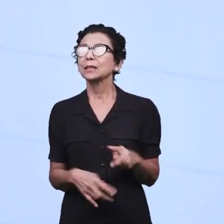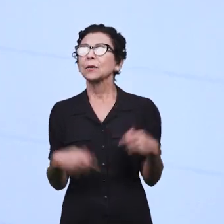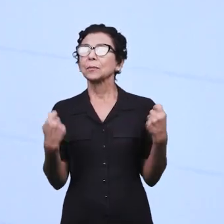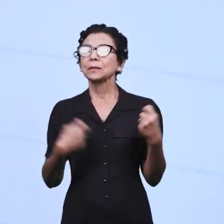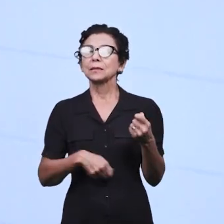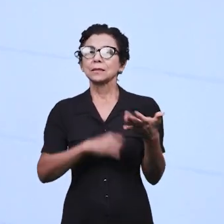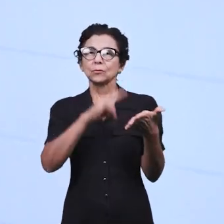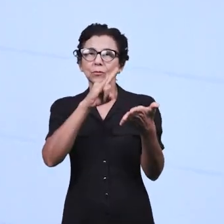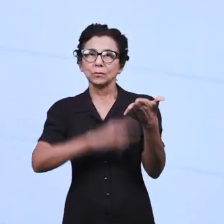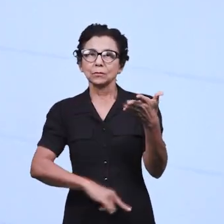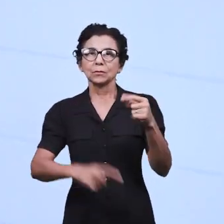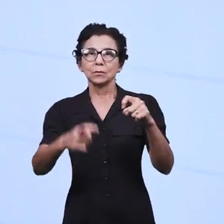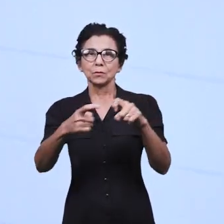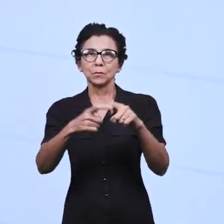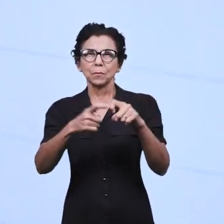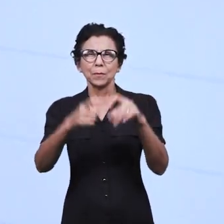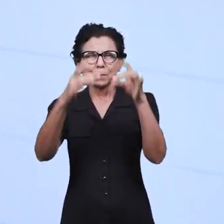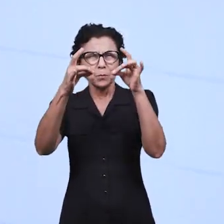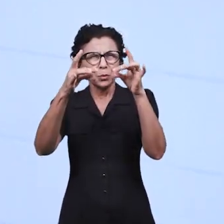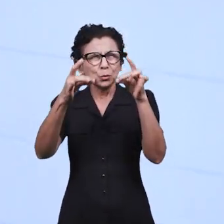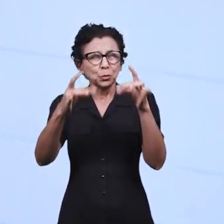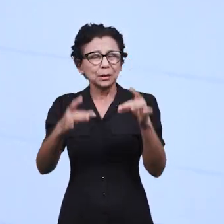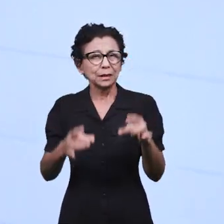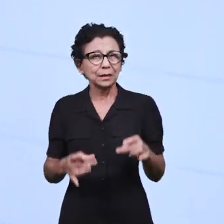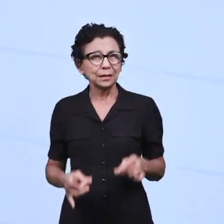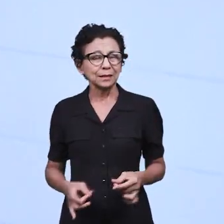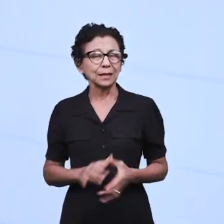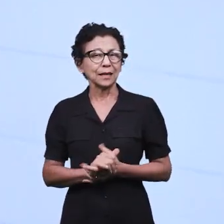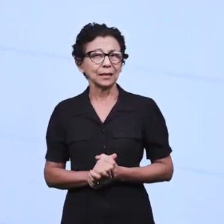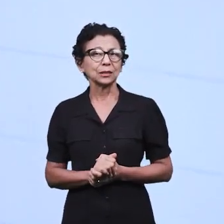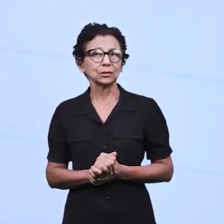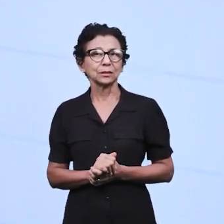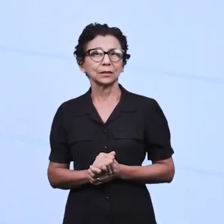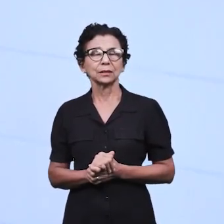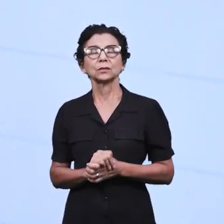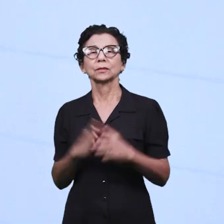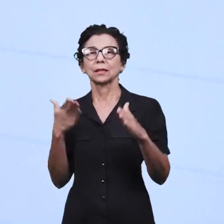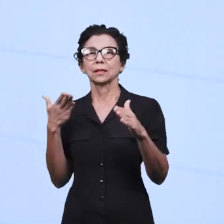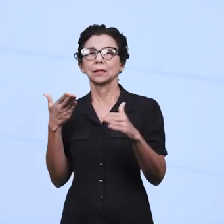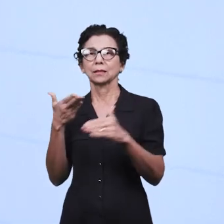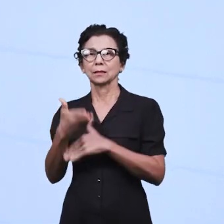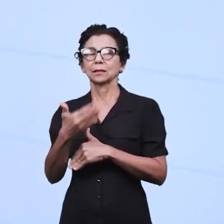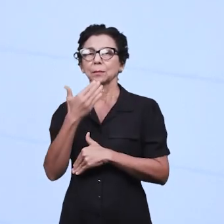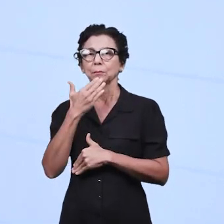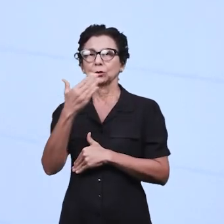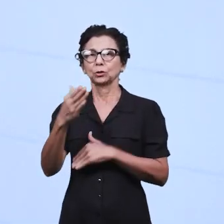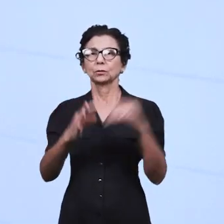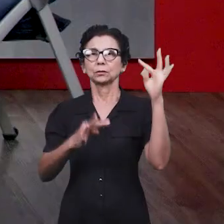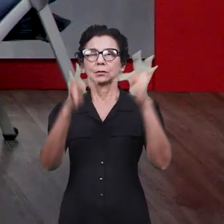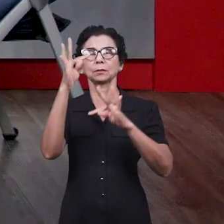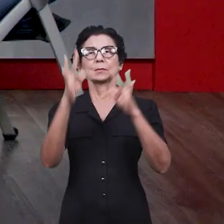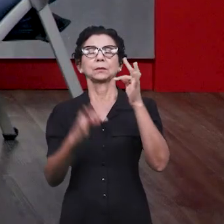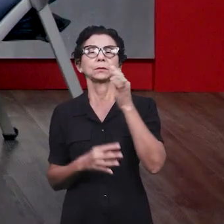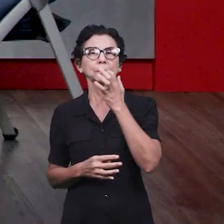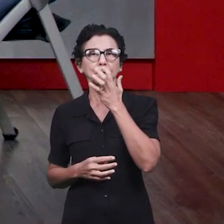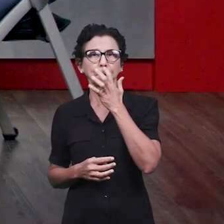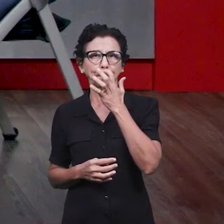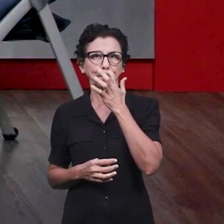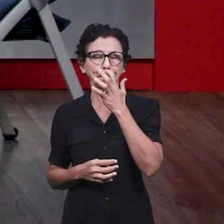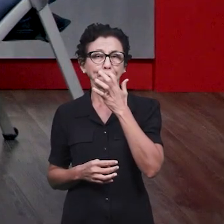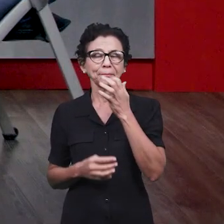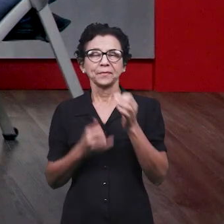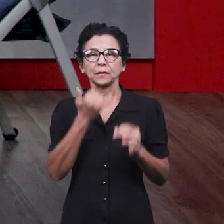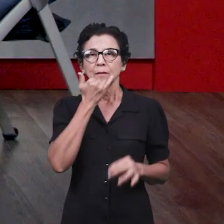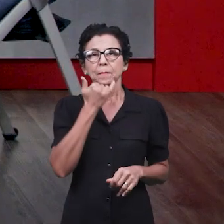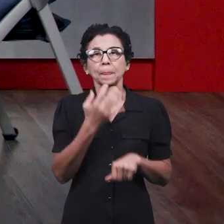bem fundamentado, é possível também, por meio de uma liminar, conseguir esse tratamento. Aí é importante que a pessoa